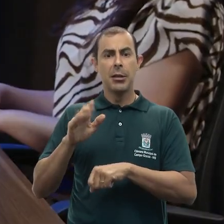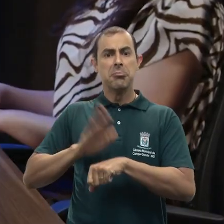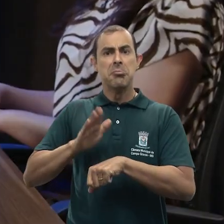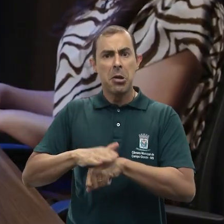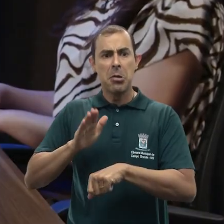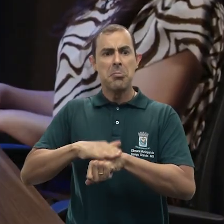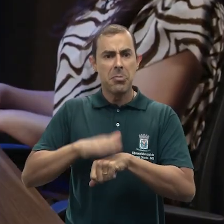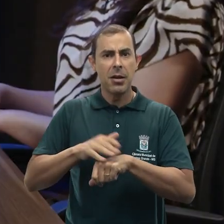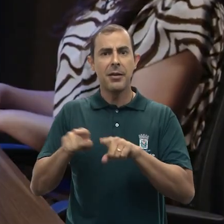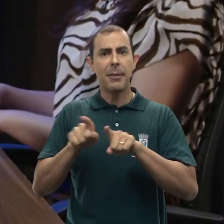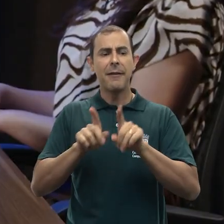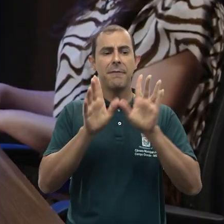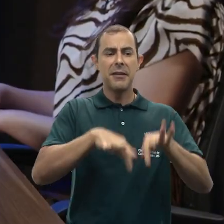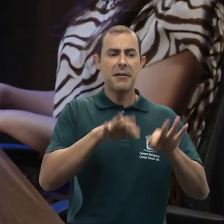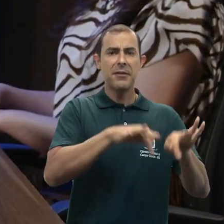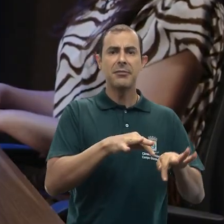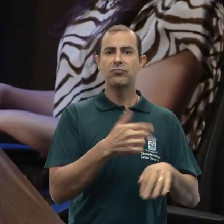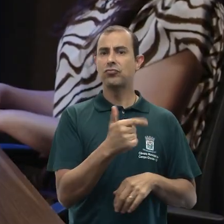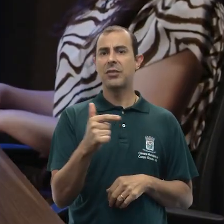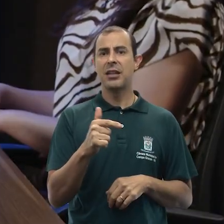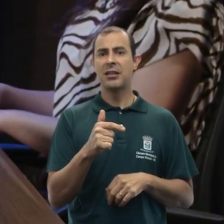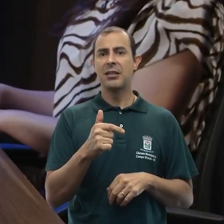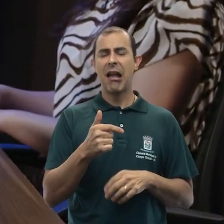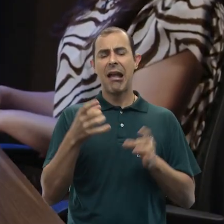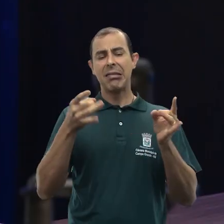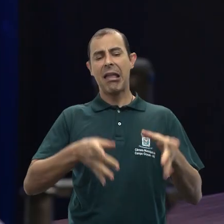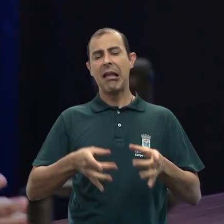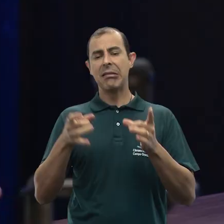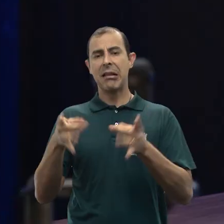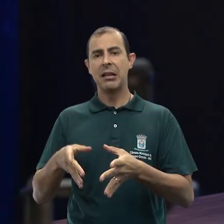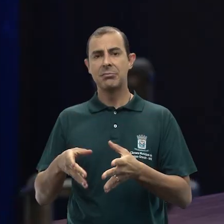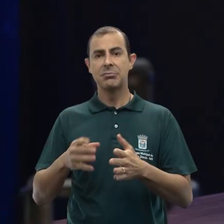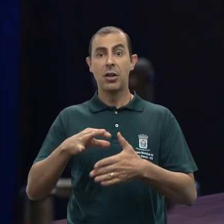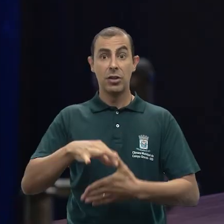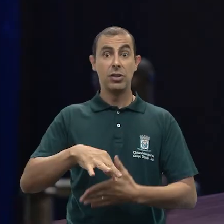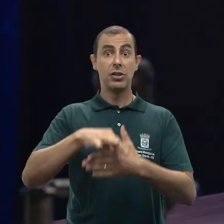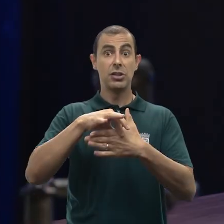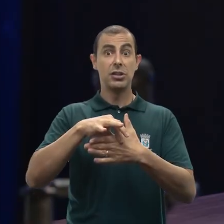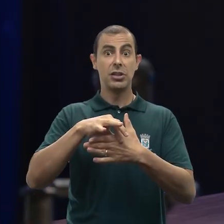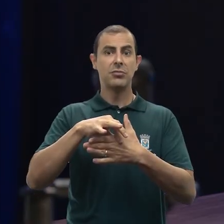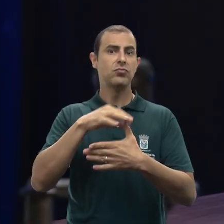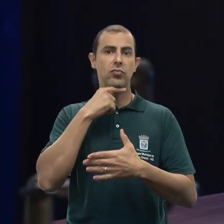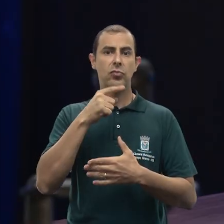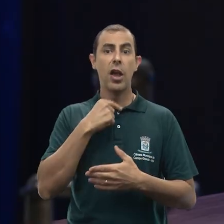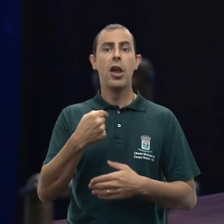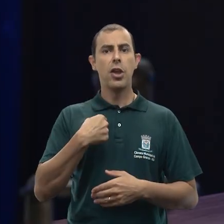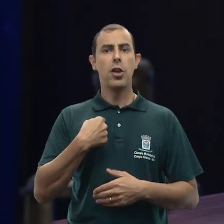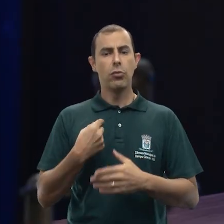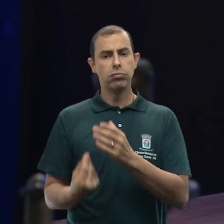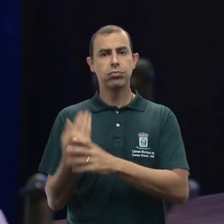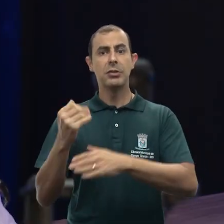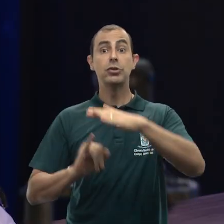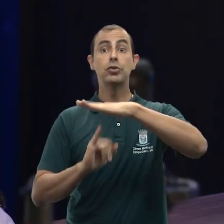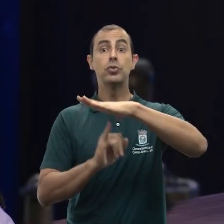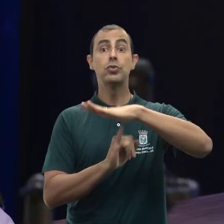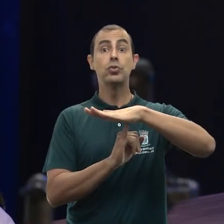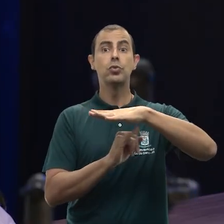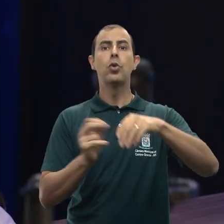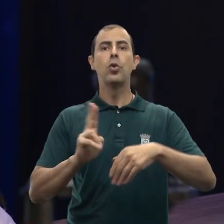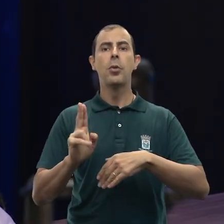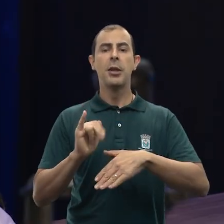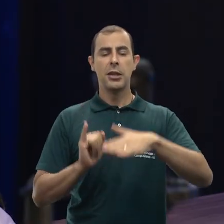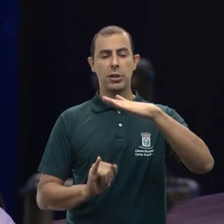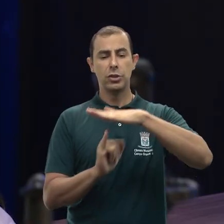terminativa, e isso dificulta a formação de novos líderes. Eu tenho um instituto, se chama Instituto Gerando Líderes, onde